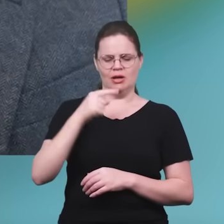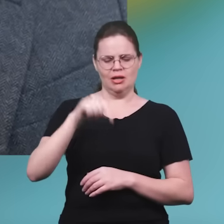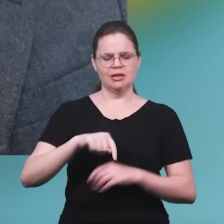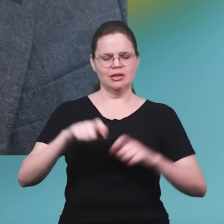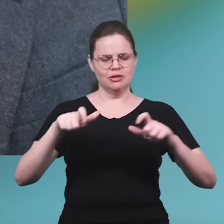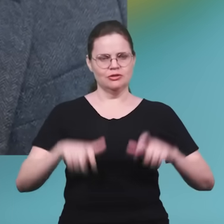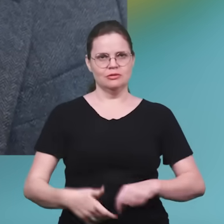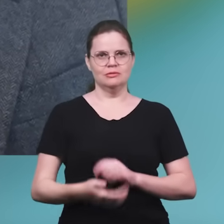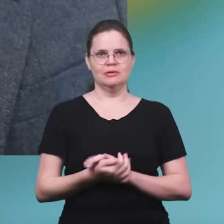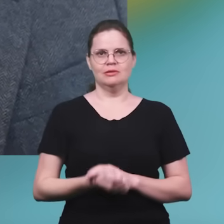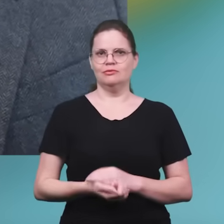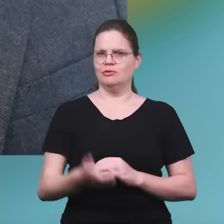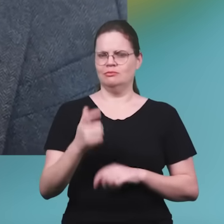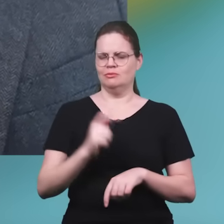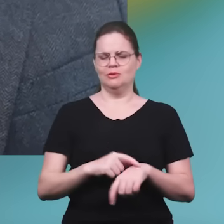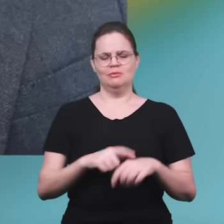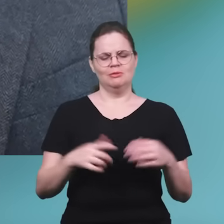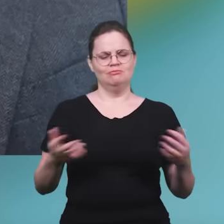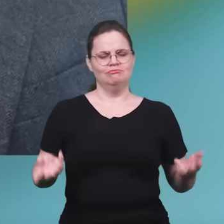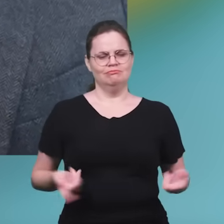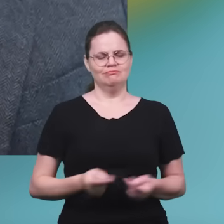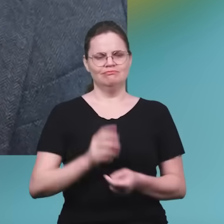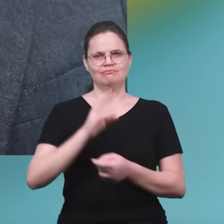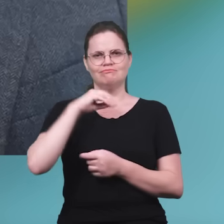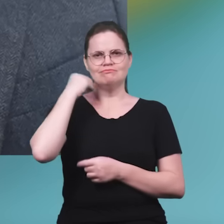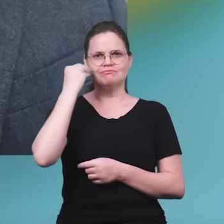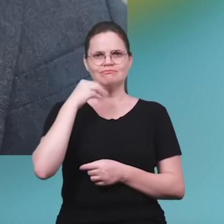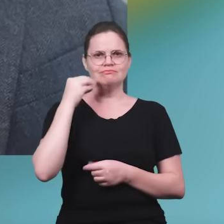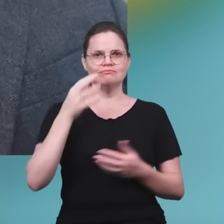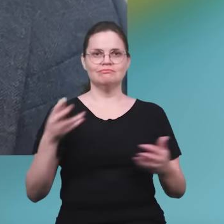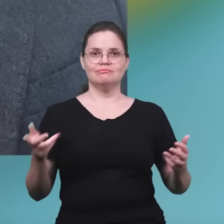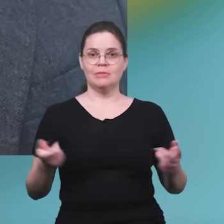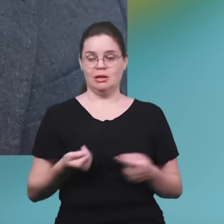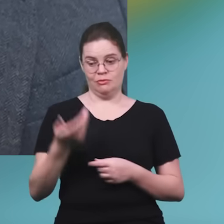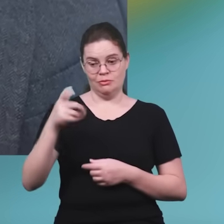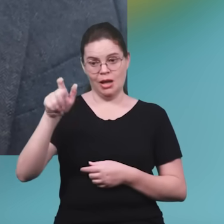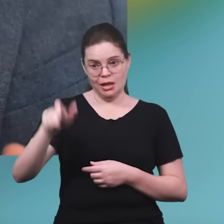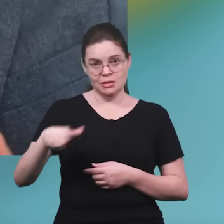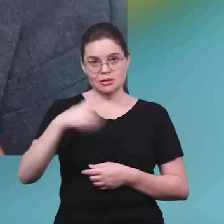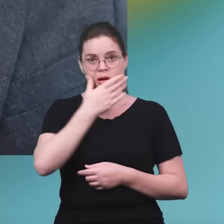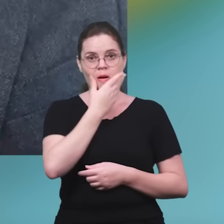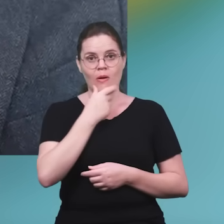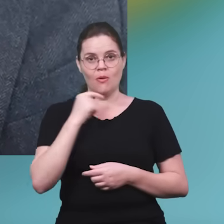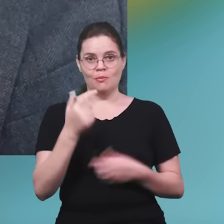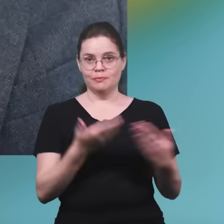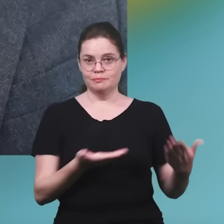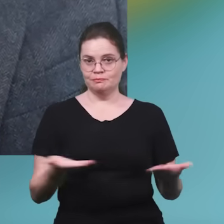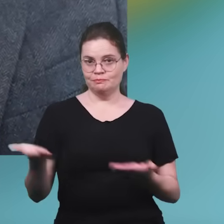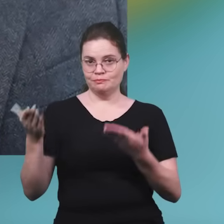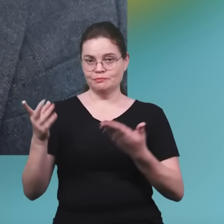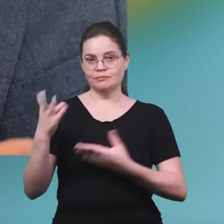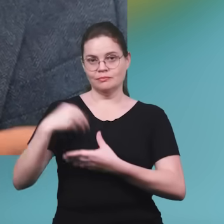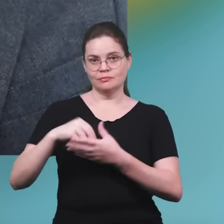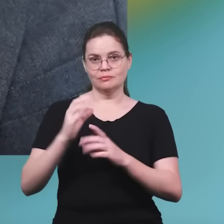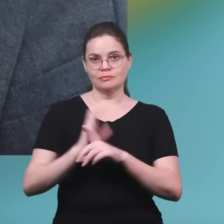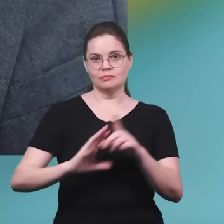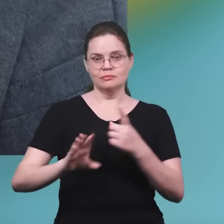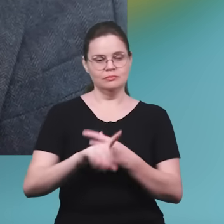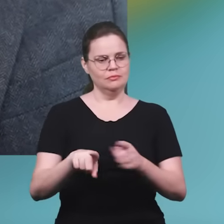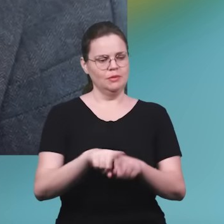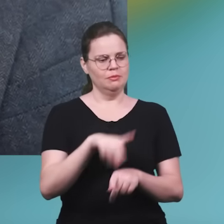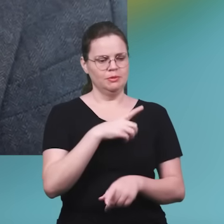lugar. Foi ali um momento glorioso, uma experiência para esse homem que foi convidado, para o diácono